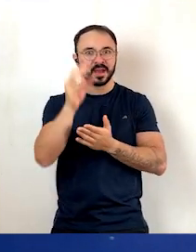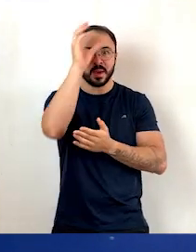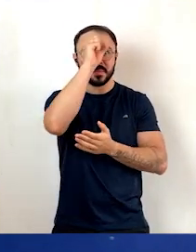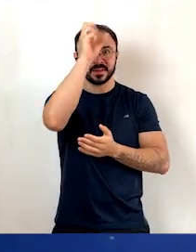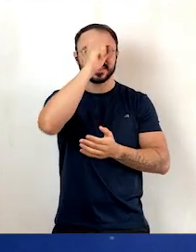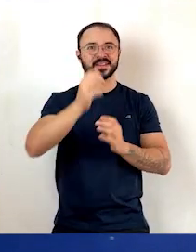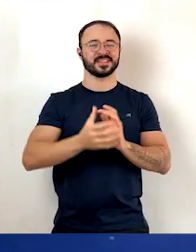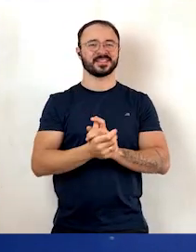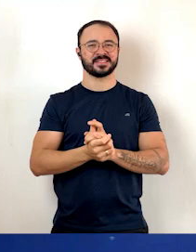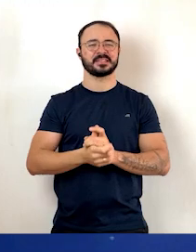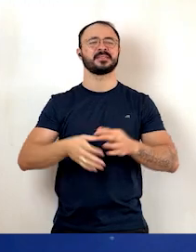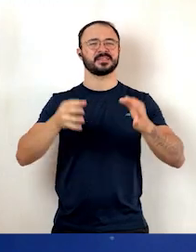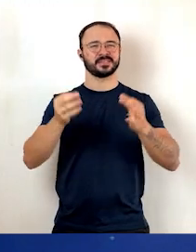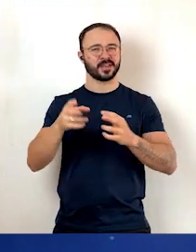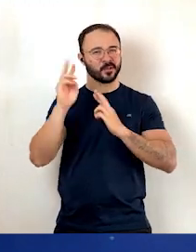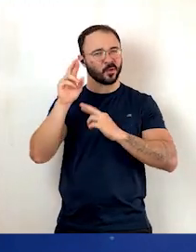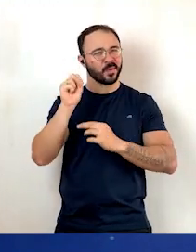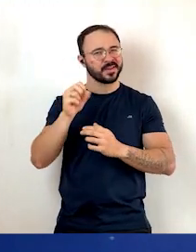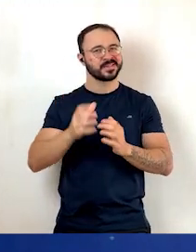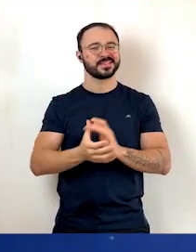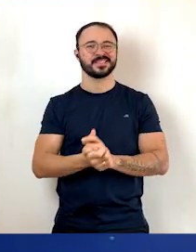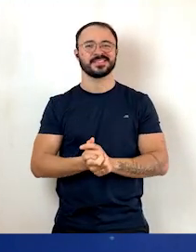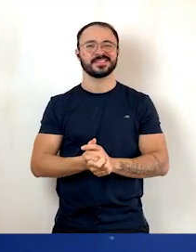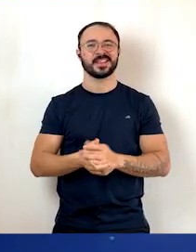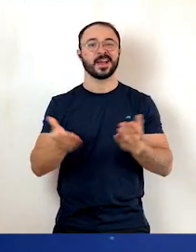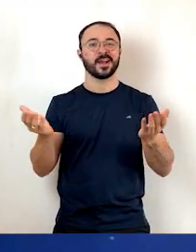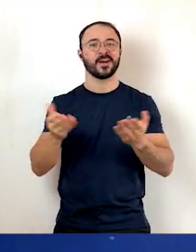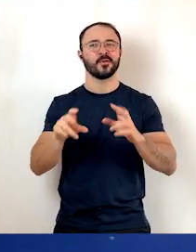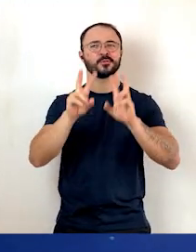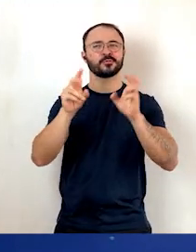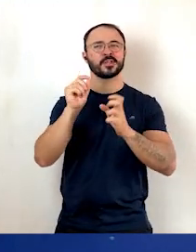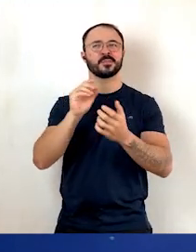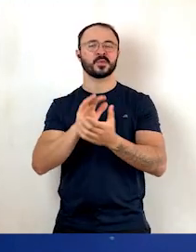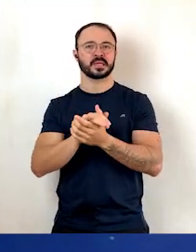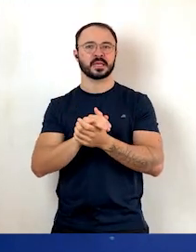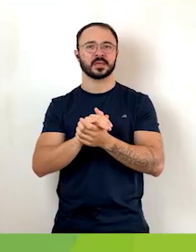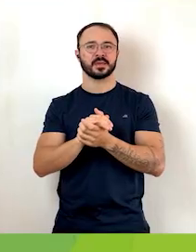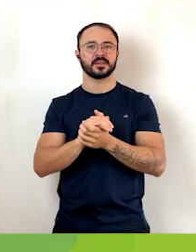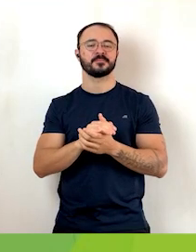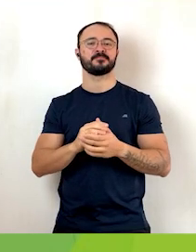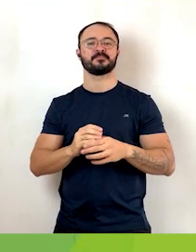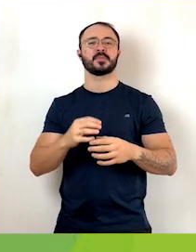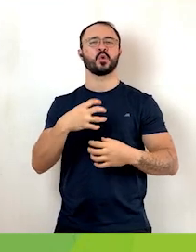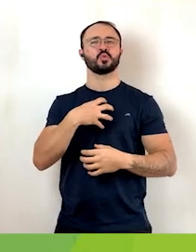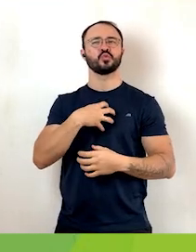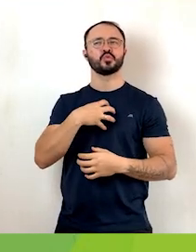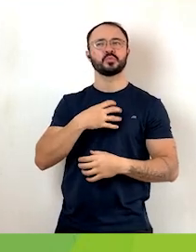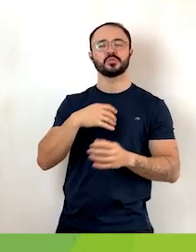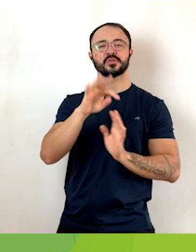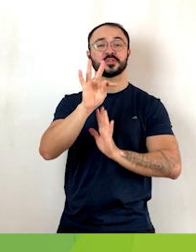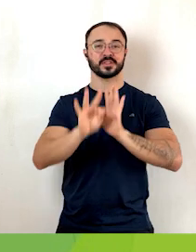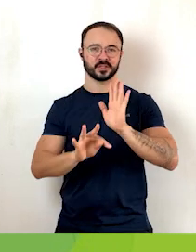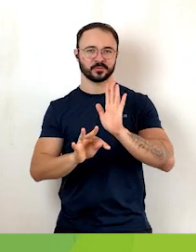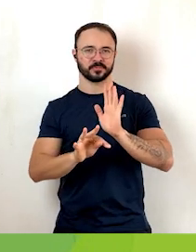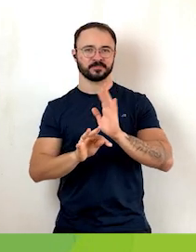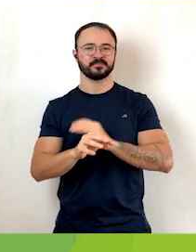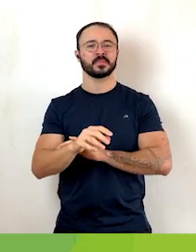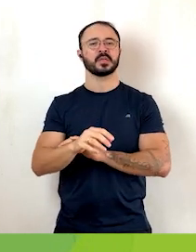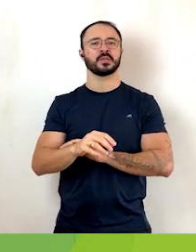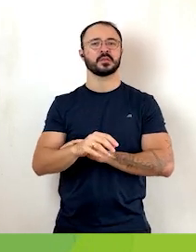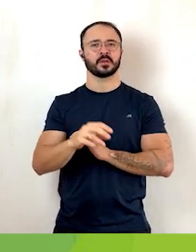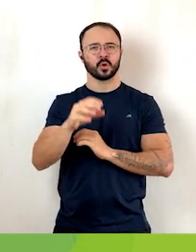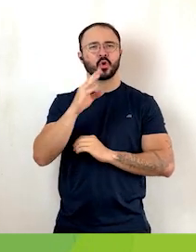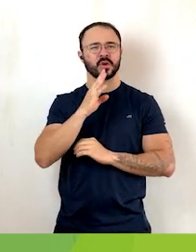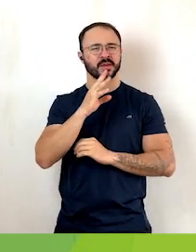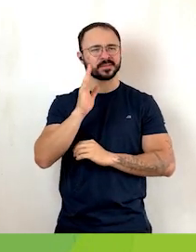preparados para mais um momento de aprendizagem Eu espero que sim hoje nós vamos falar sobre os gêneros textuais você já